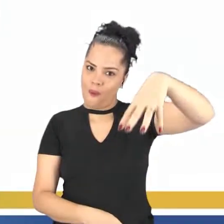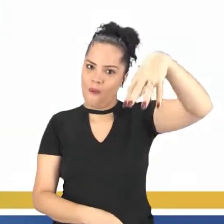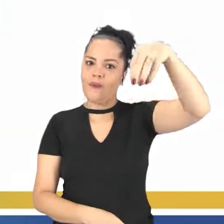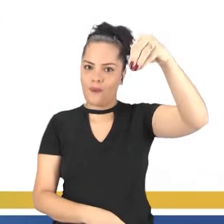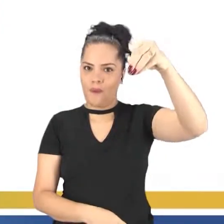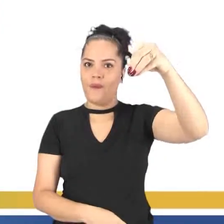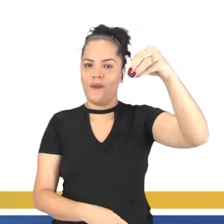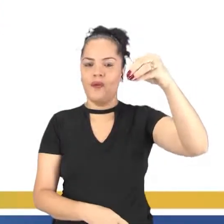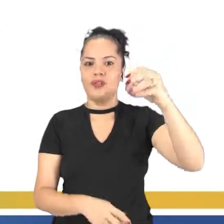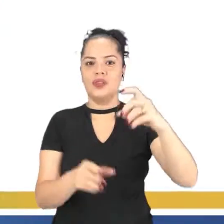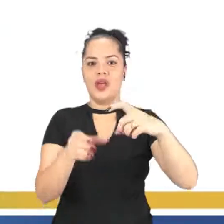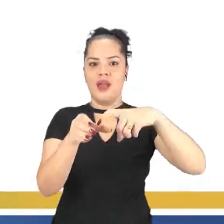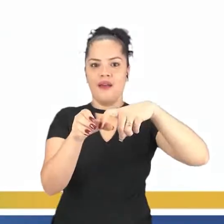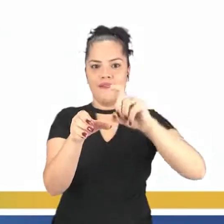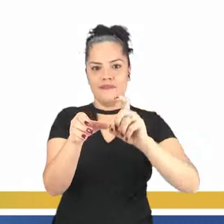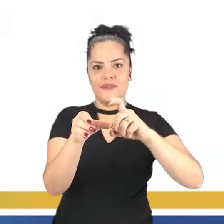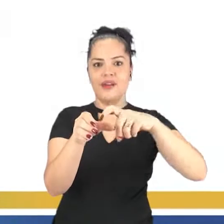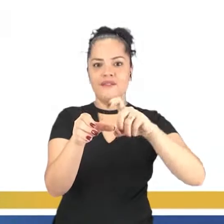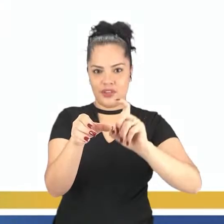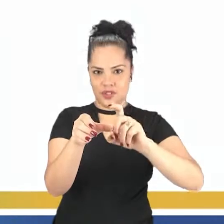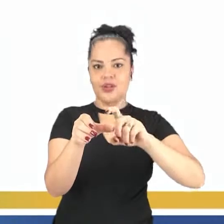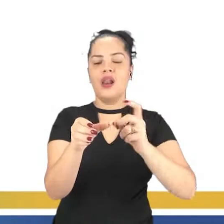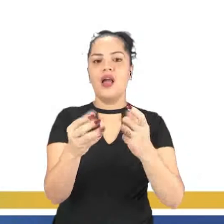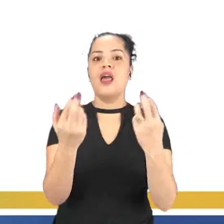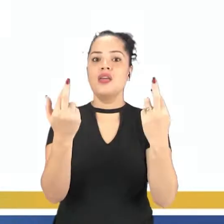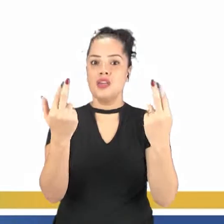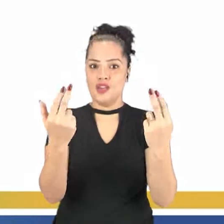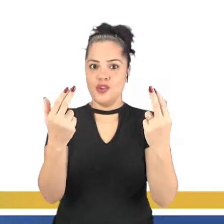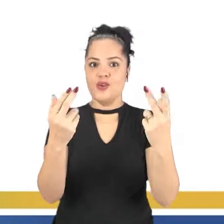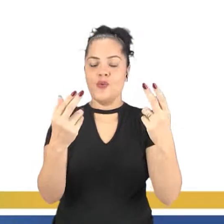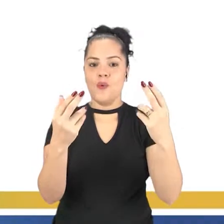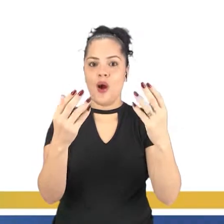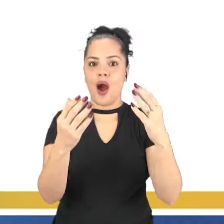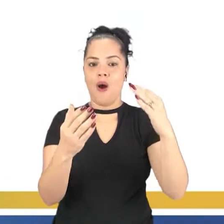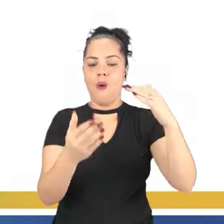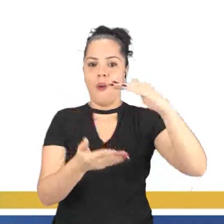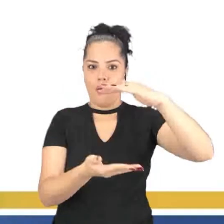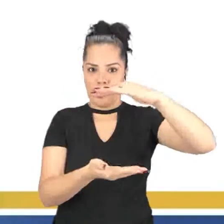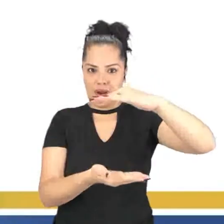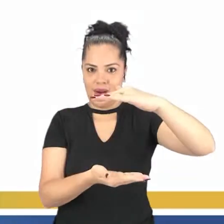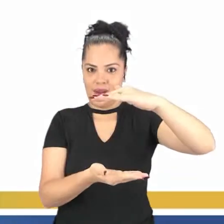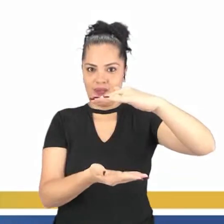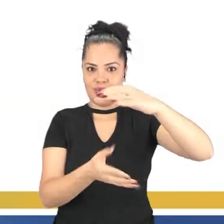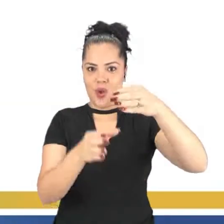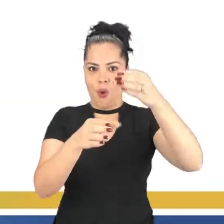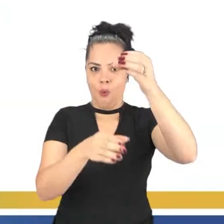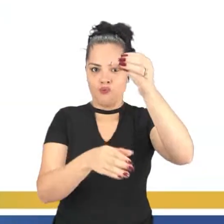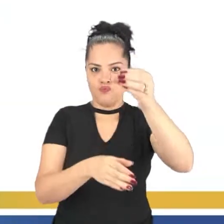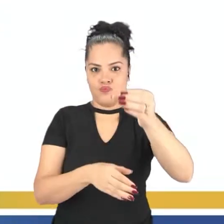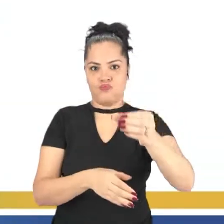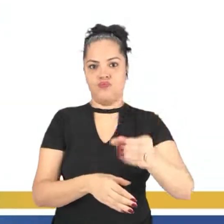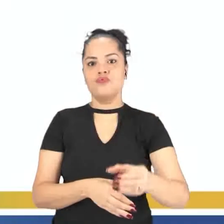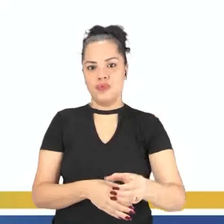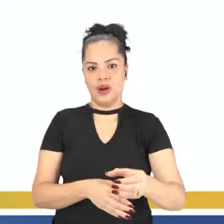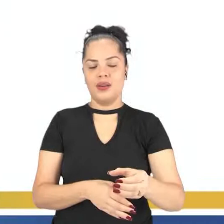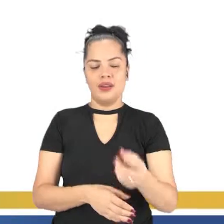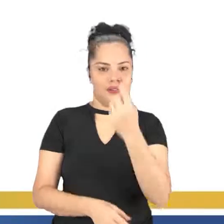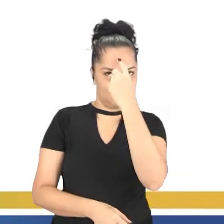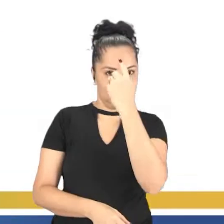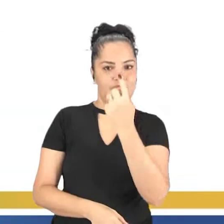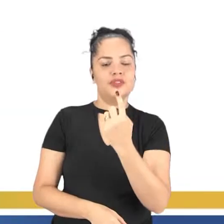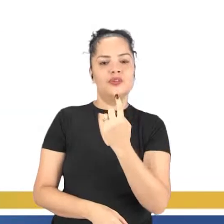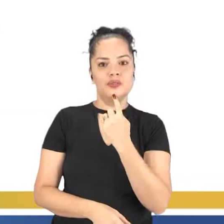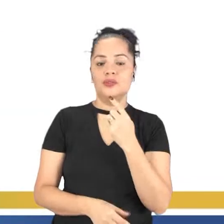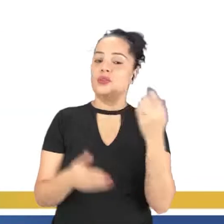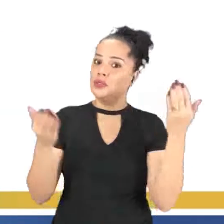Uma lata de refrigerante tem um formato aí que lembra um cilindro. Então essas figuras a gente vai estudar